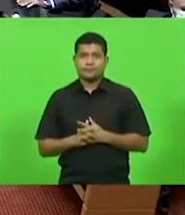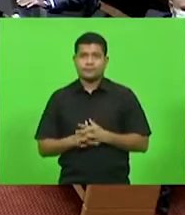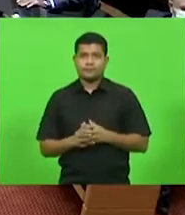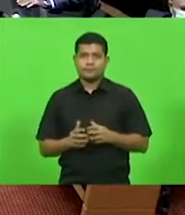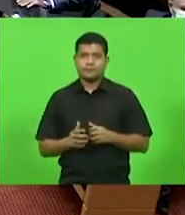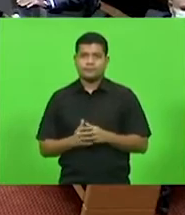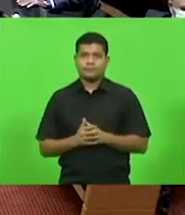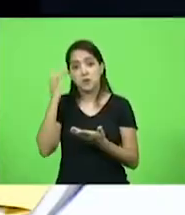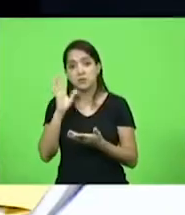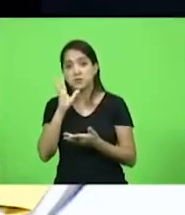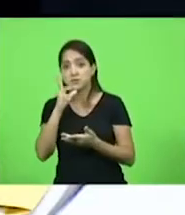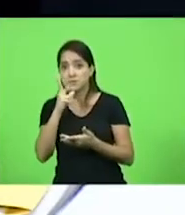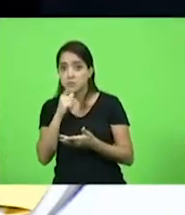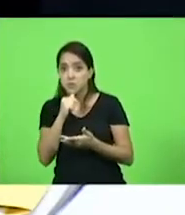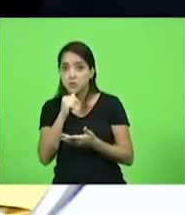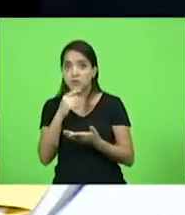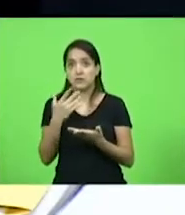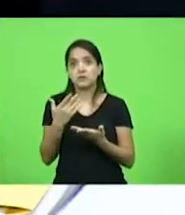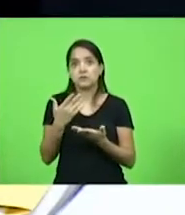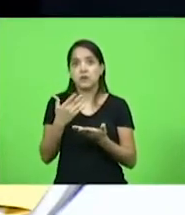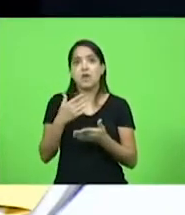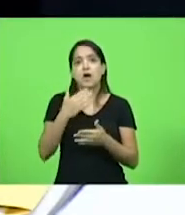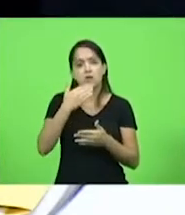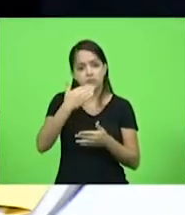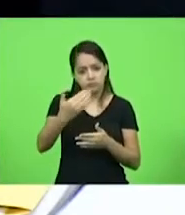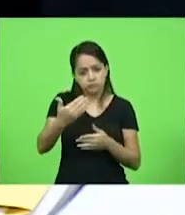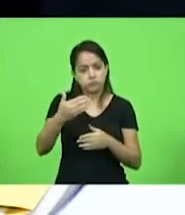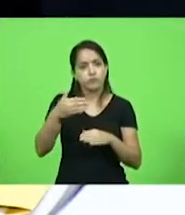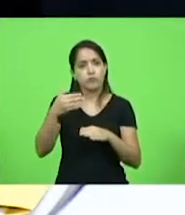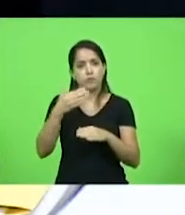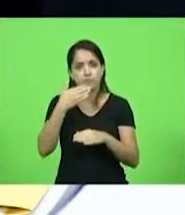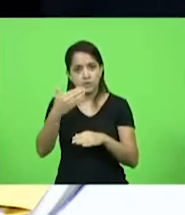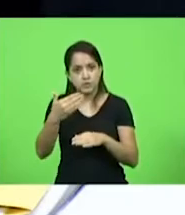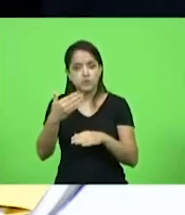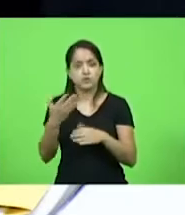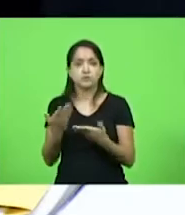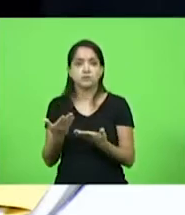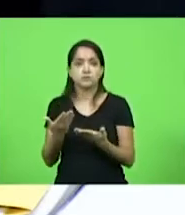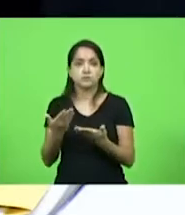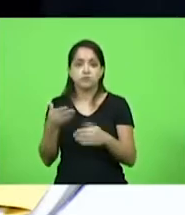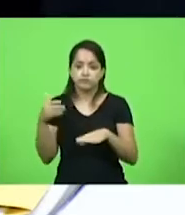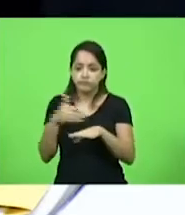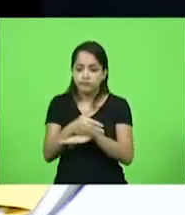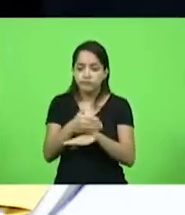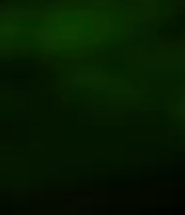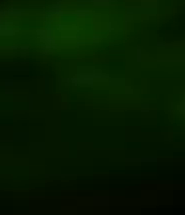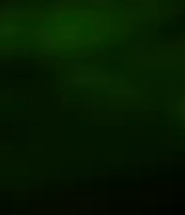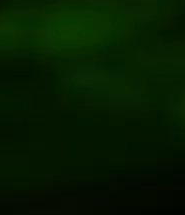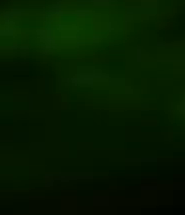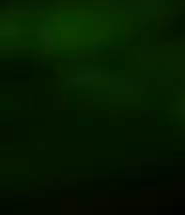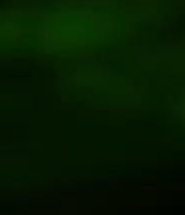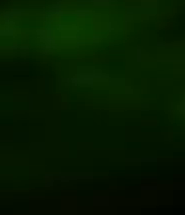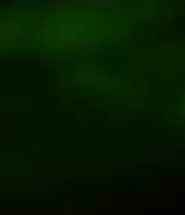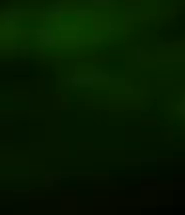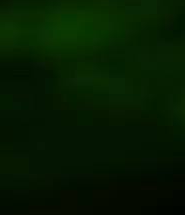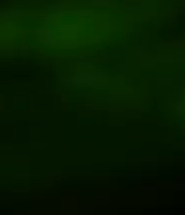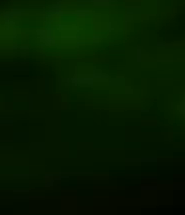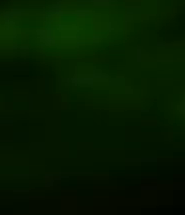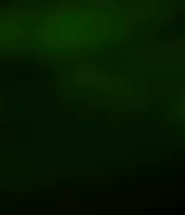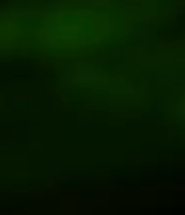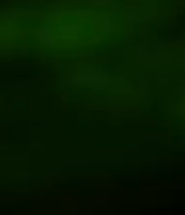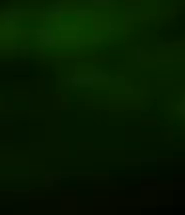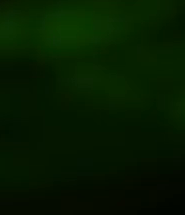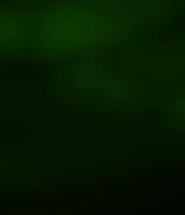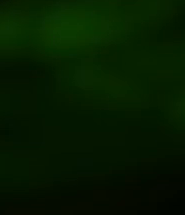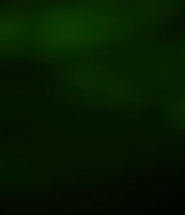estão relacionadas com a pandemia da cor 2019 a bancada do PT Apresentou um projeto de lei que inclui os